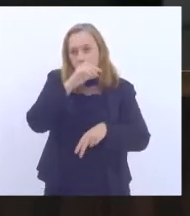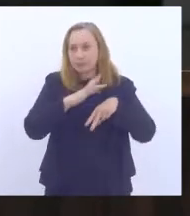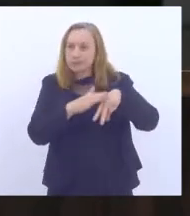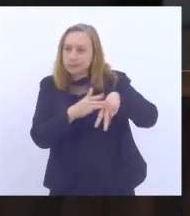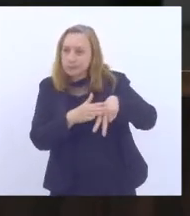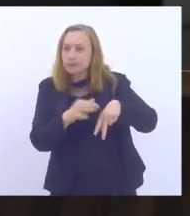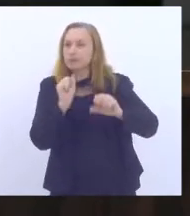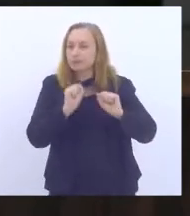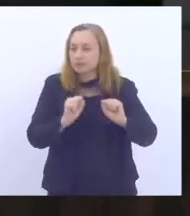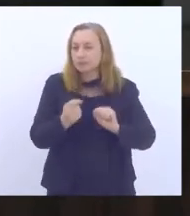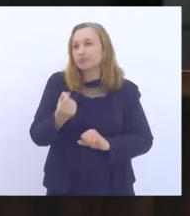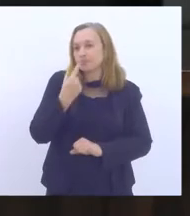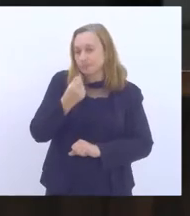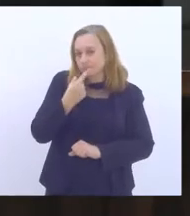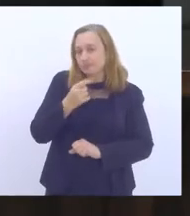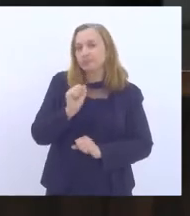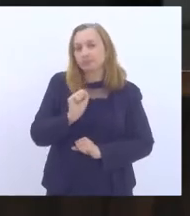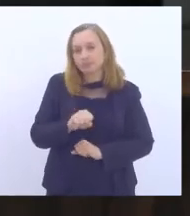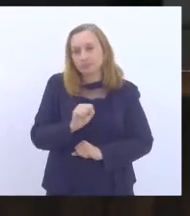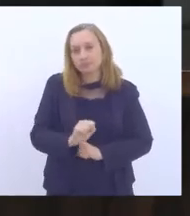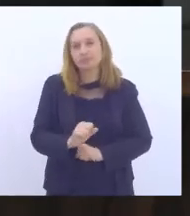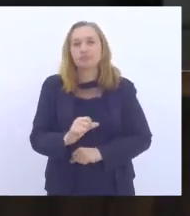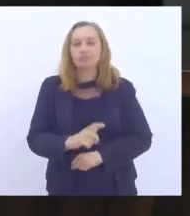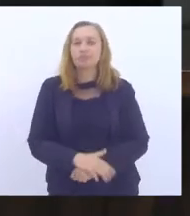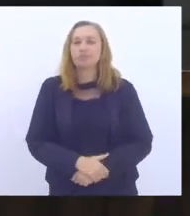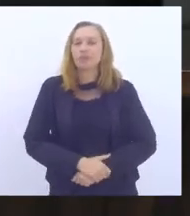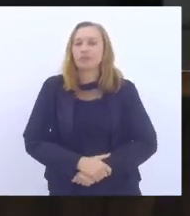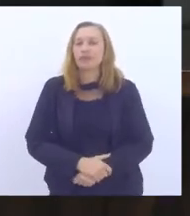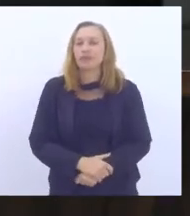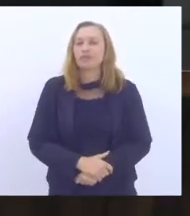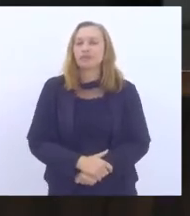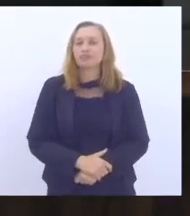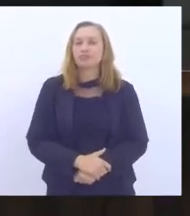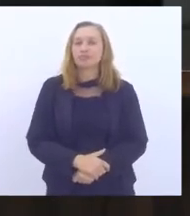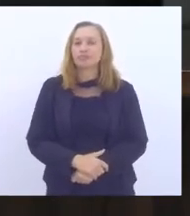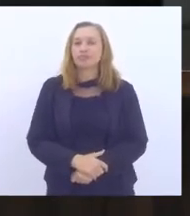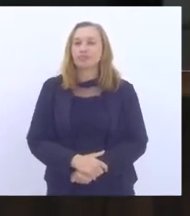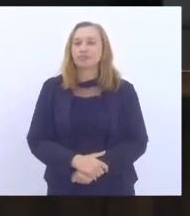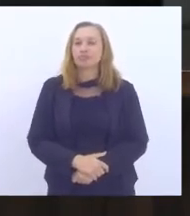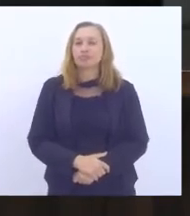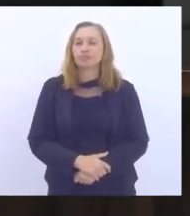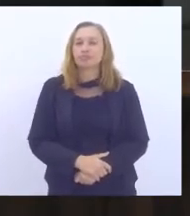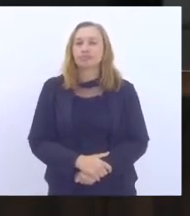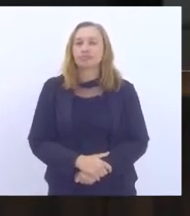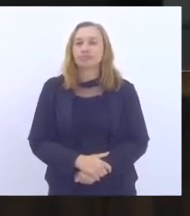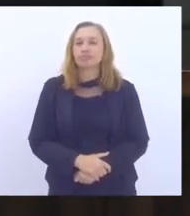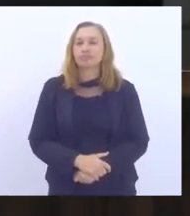além de tomar o remédio logicamente ter o quê